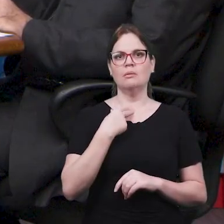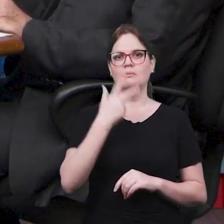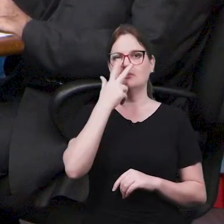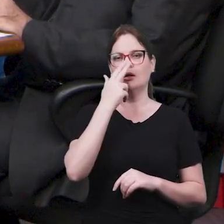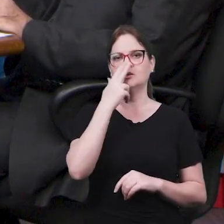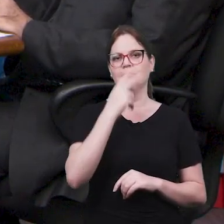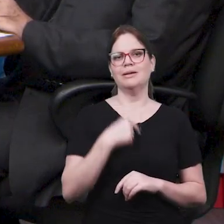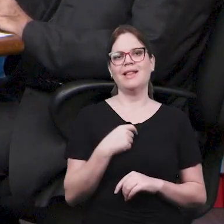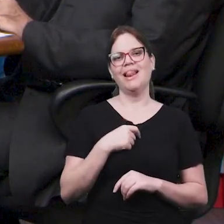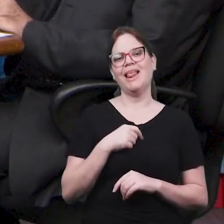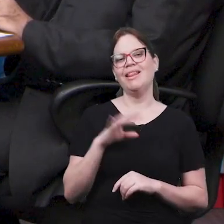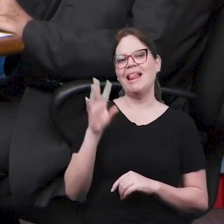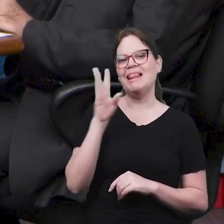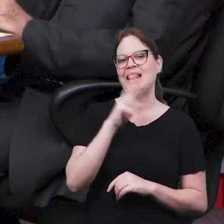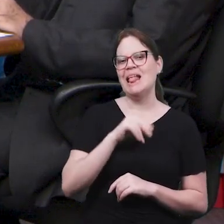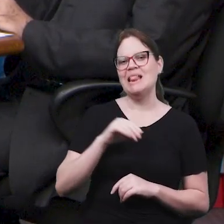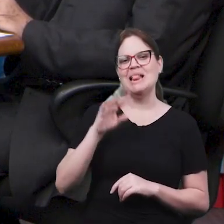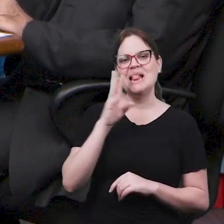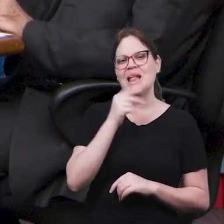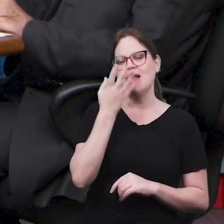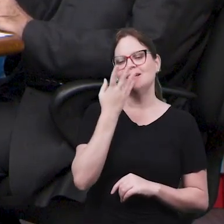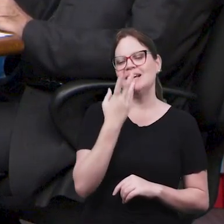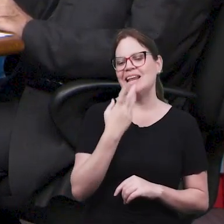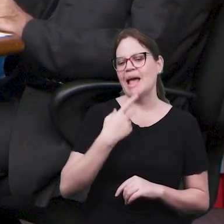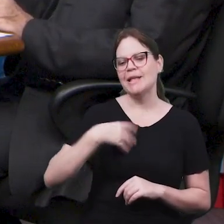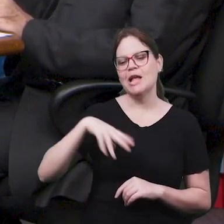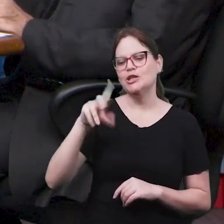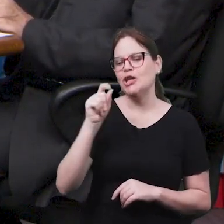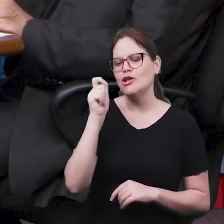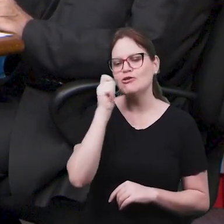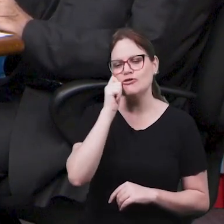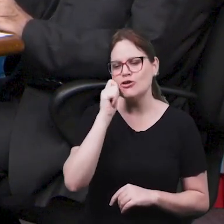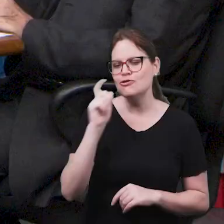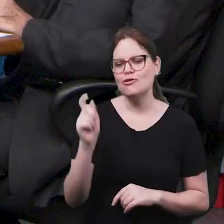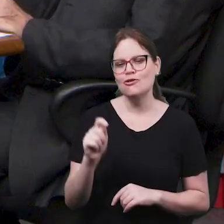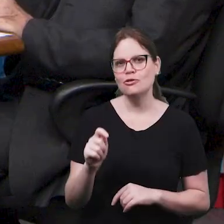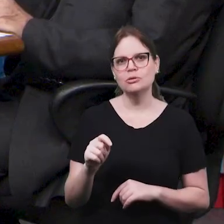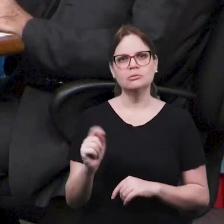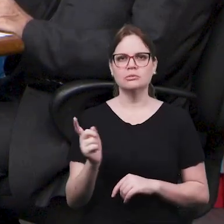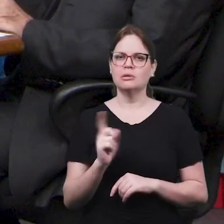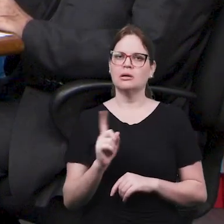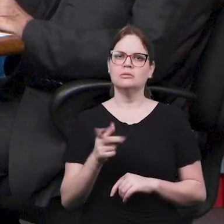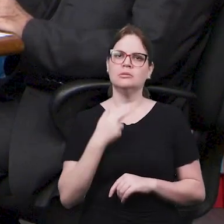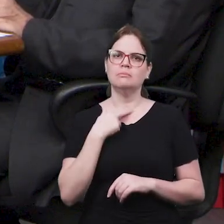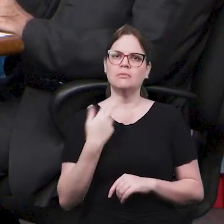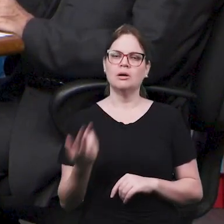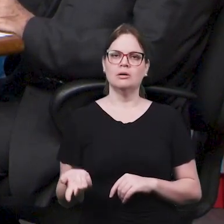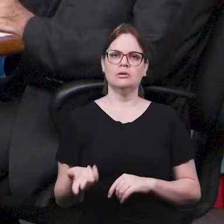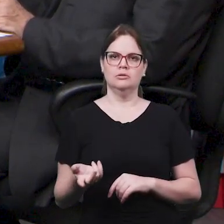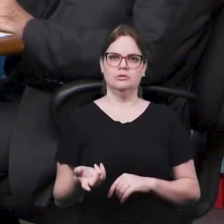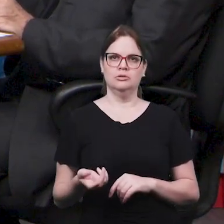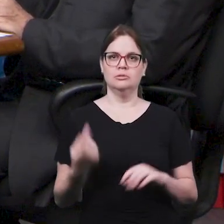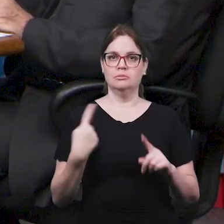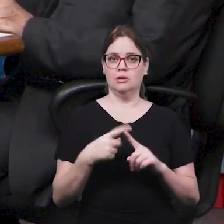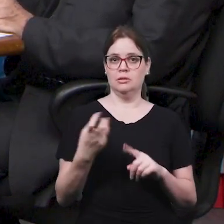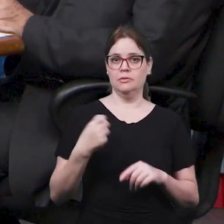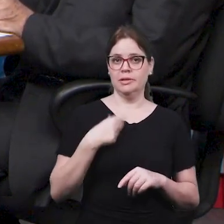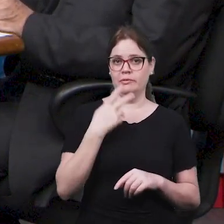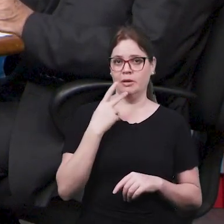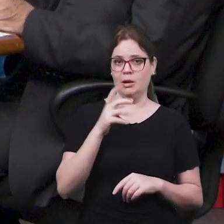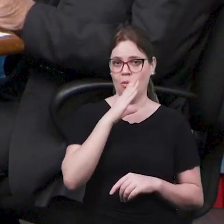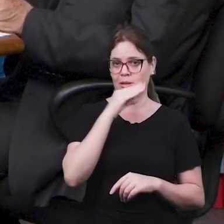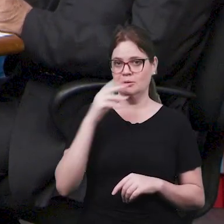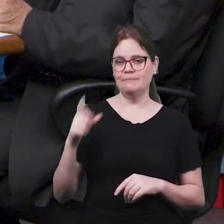boca mole. Então, não é isso, pode. né? É essa a expressão, né? Exatamente. Mais ou menos por aí, porque se você chamar um adolescente, né,